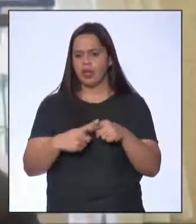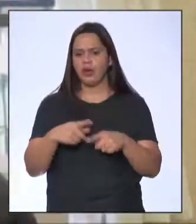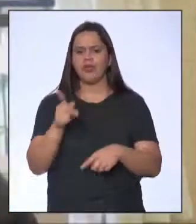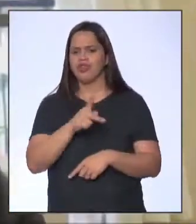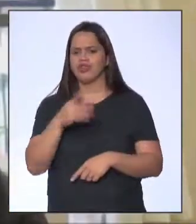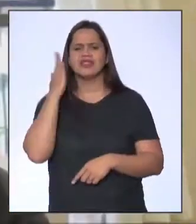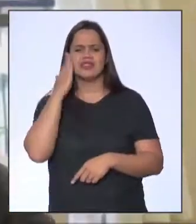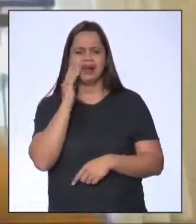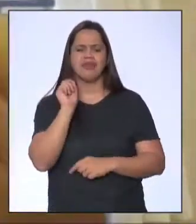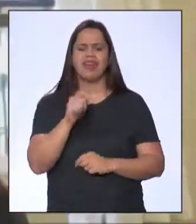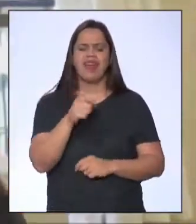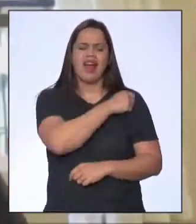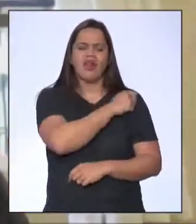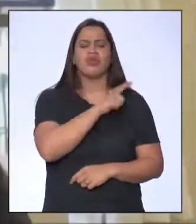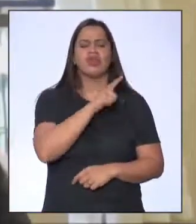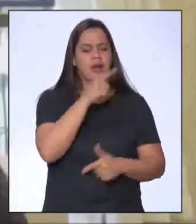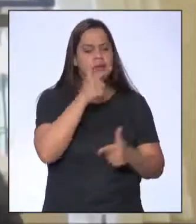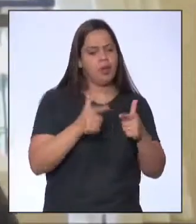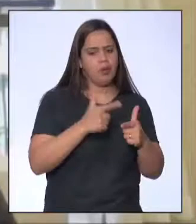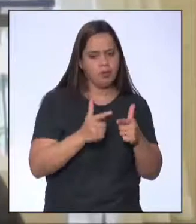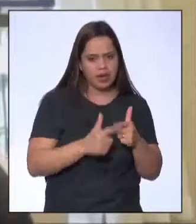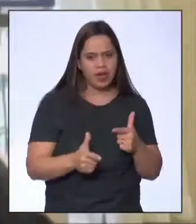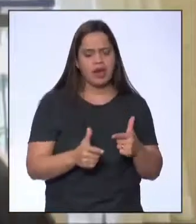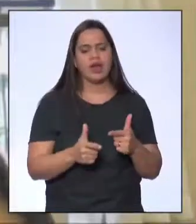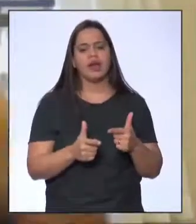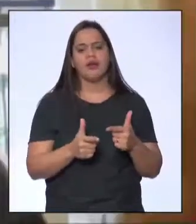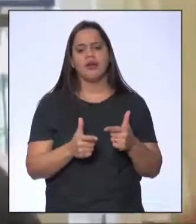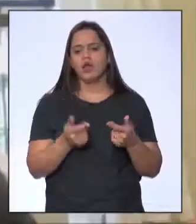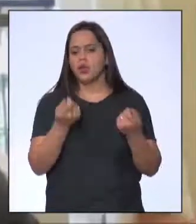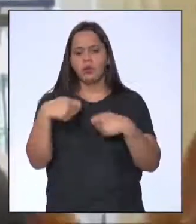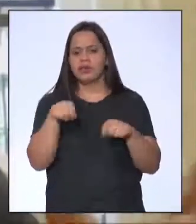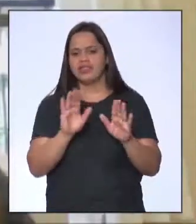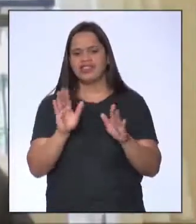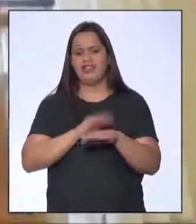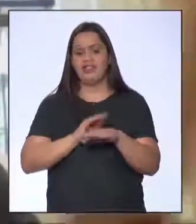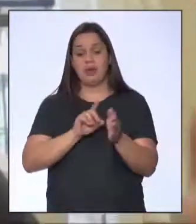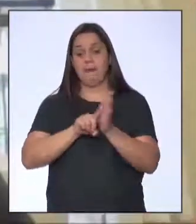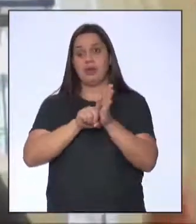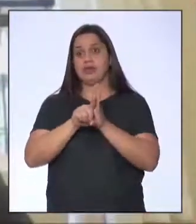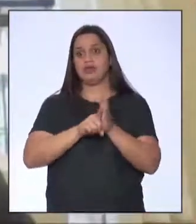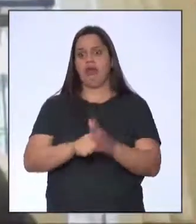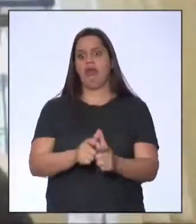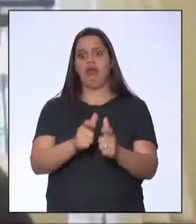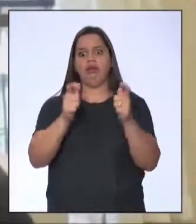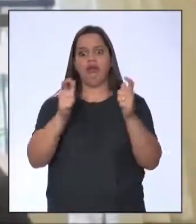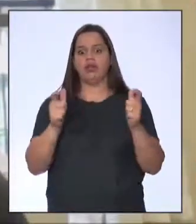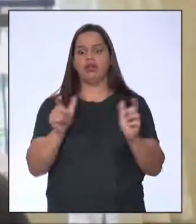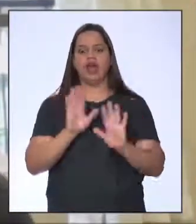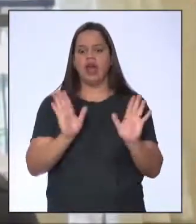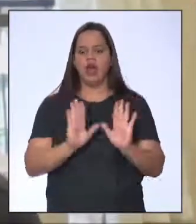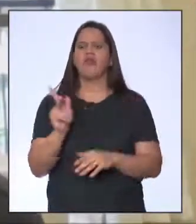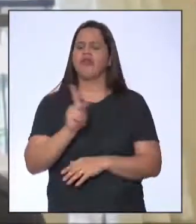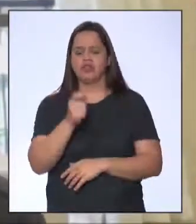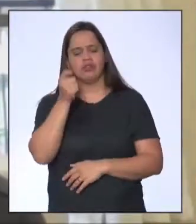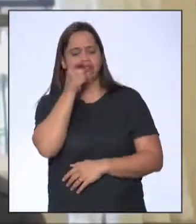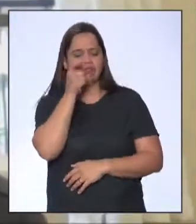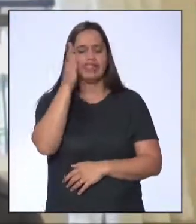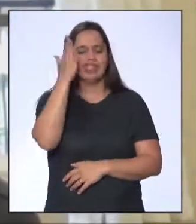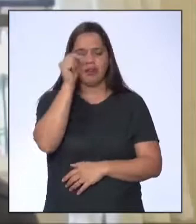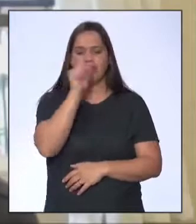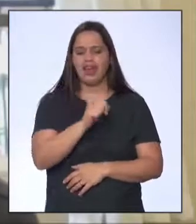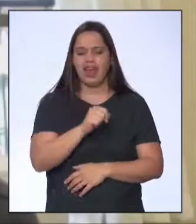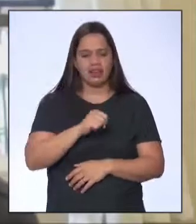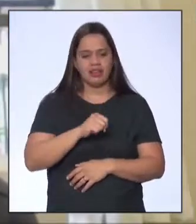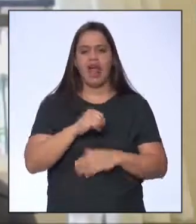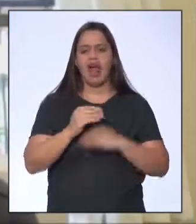que estão realmente com problema, que tem esse problema. Não precisa fazer uma pesquisa, alguma coisa assim tão ampla, né? O professor sabe quem são. Isso